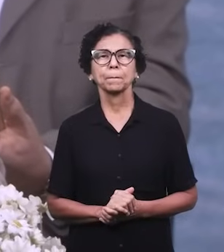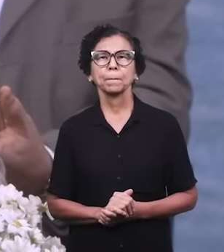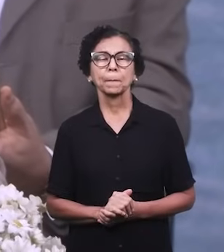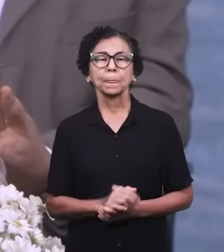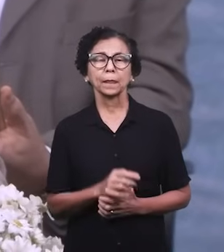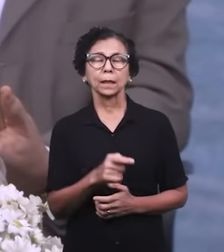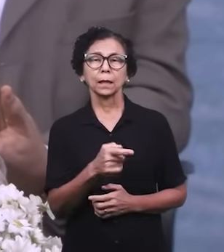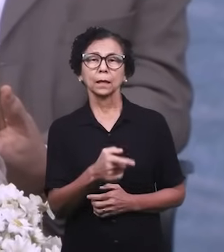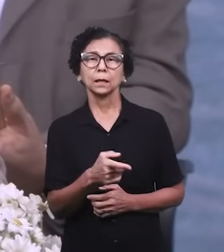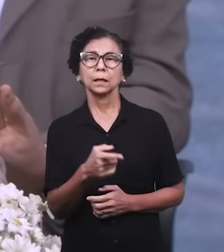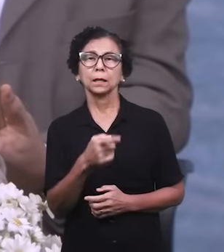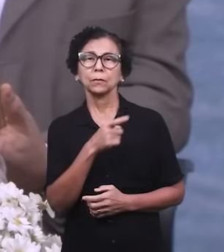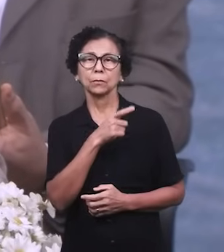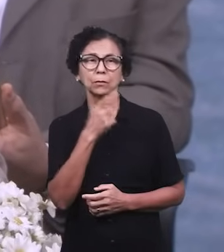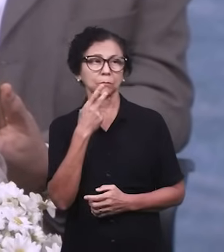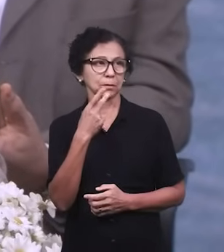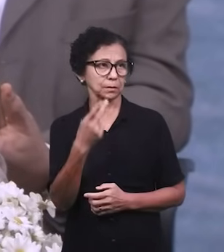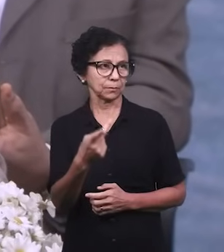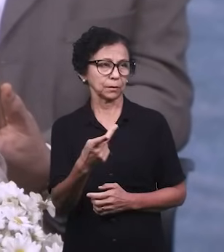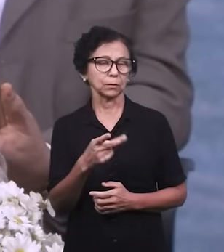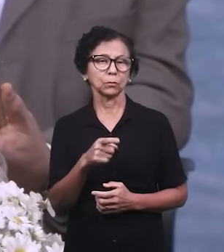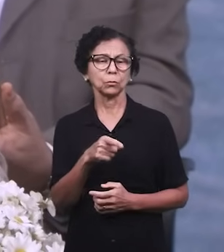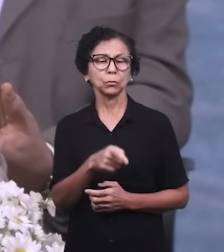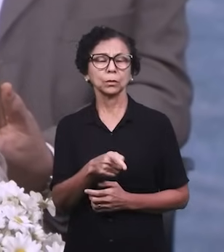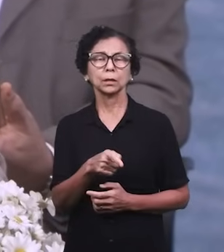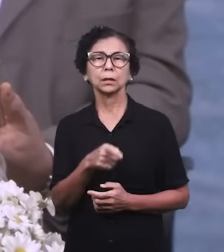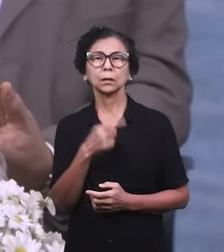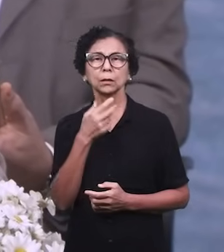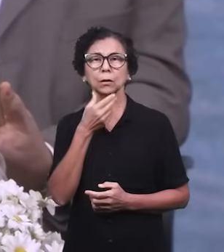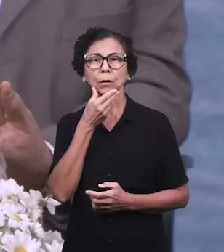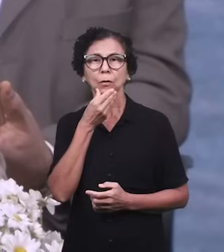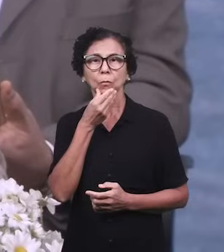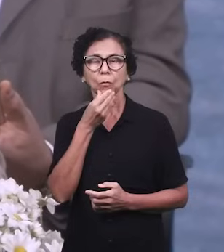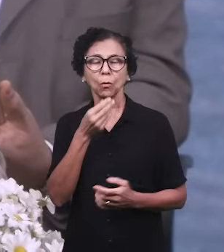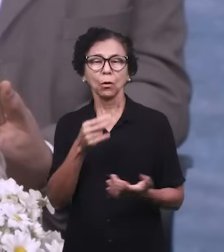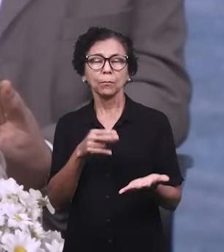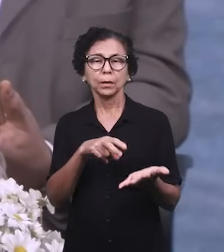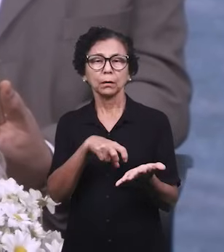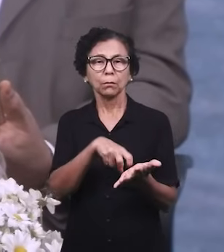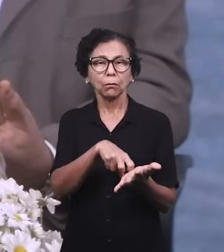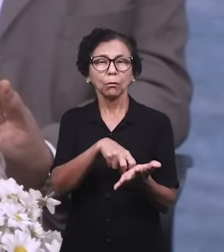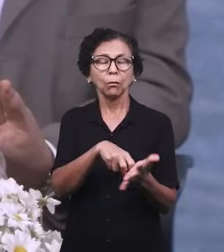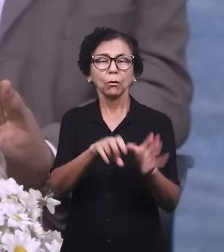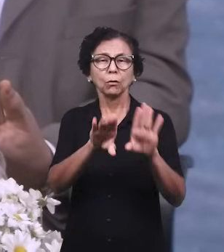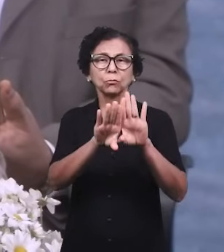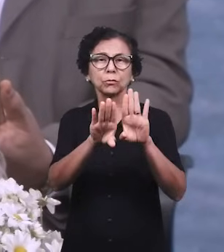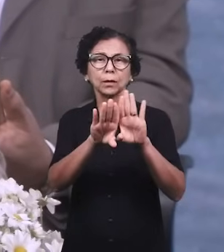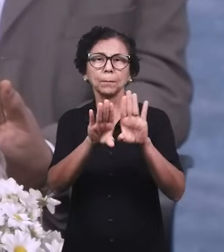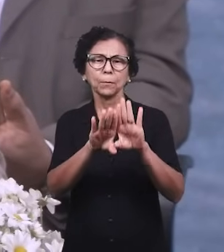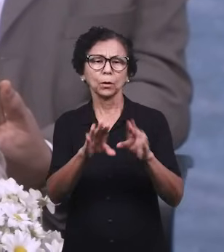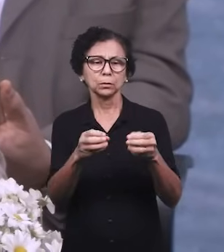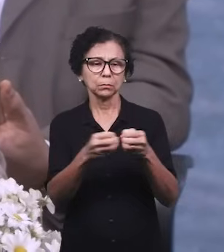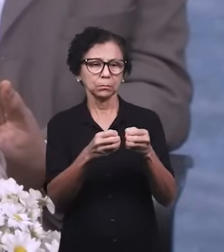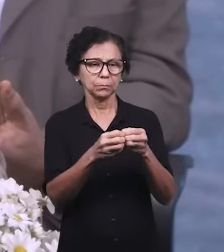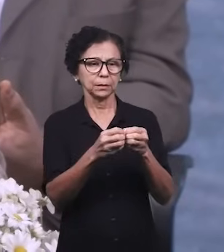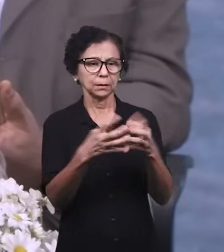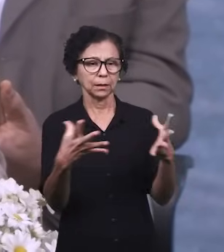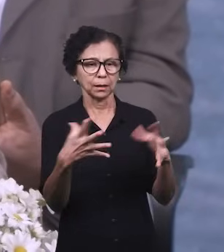falou, o interessante é que o resultado daquilo ali foi a conversão de um grande número de pessoas, porque